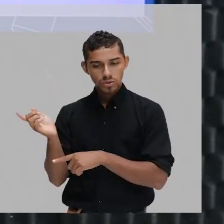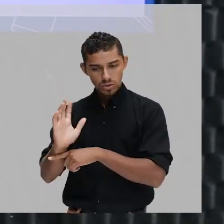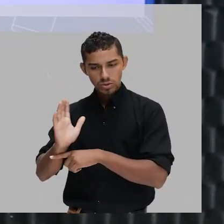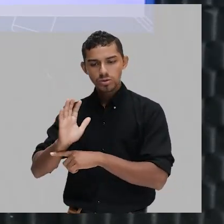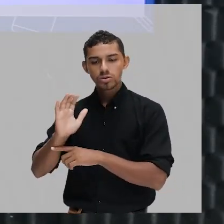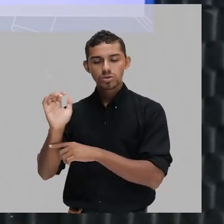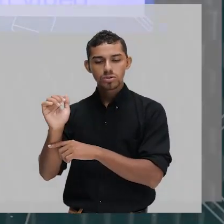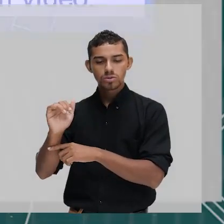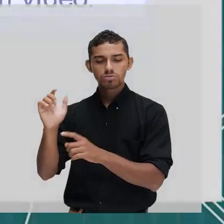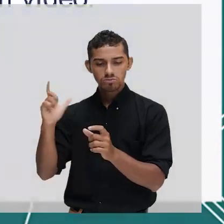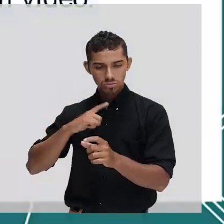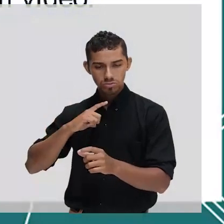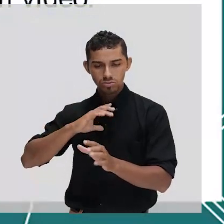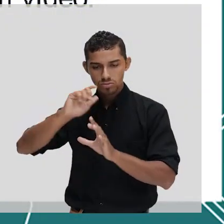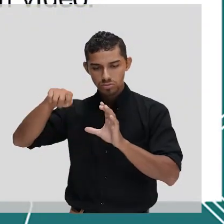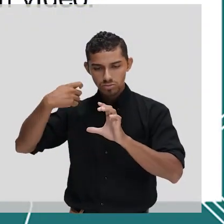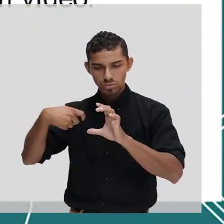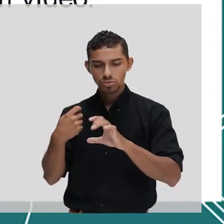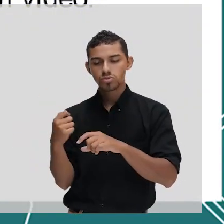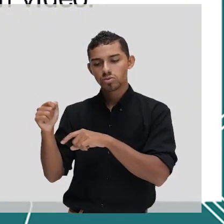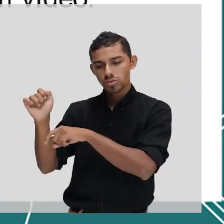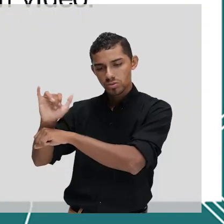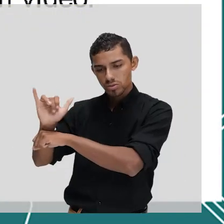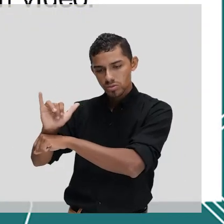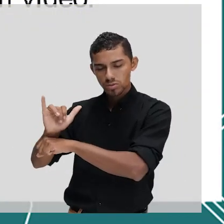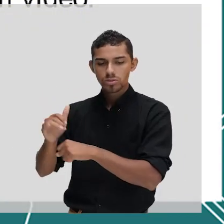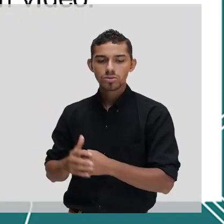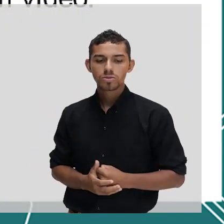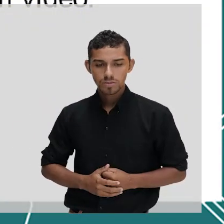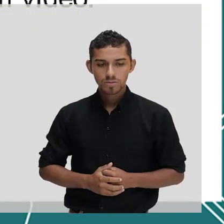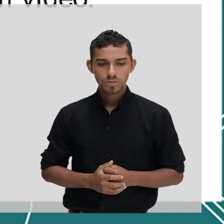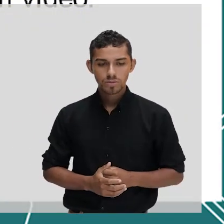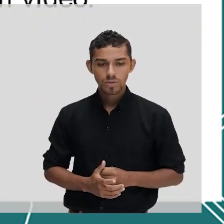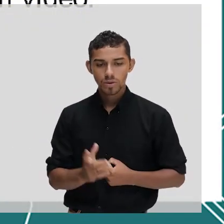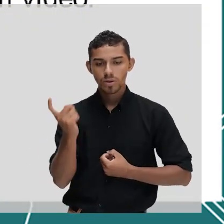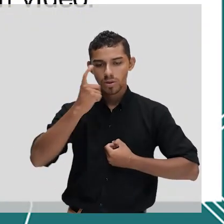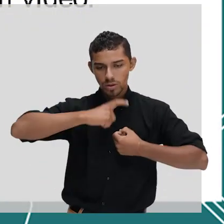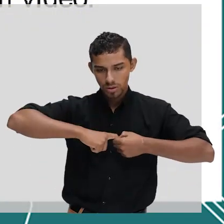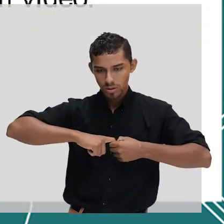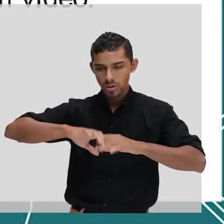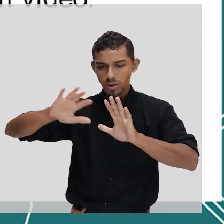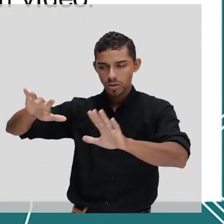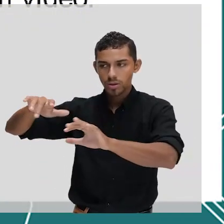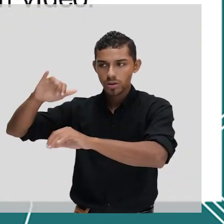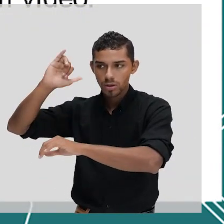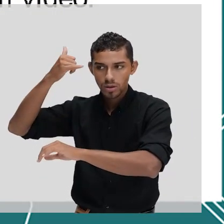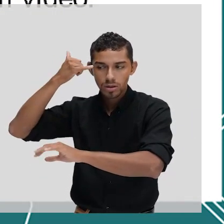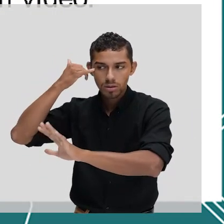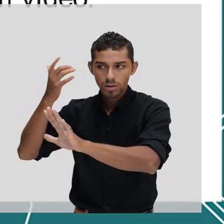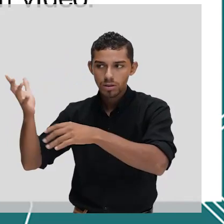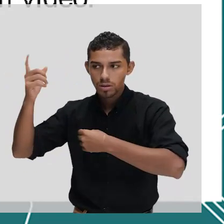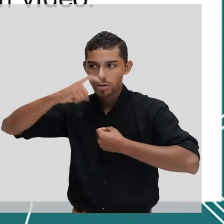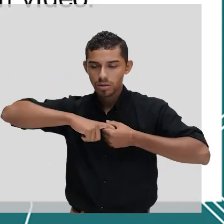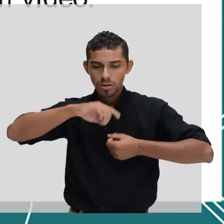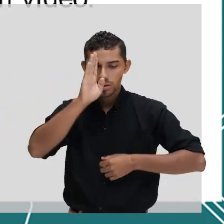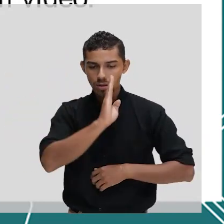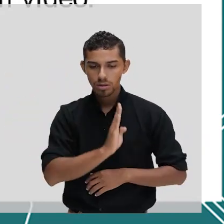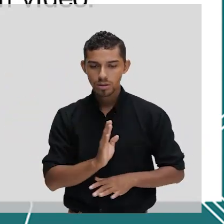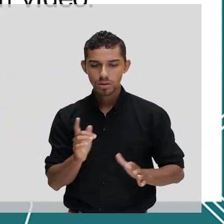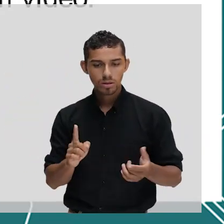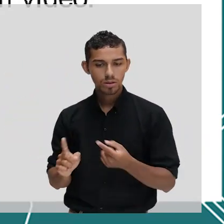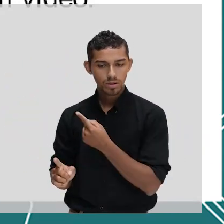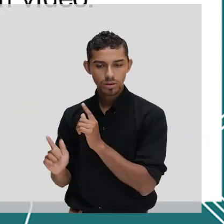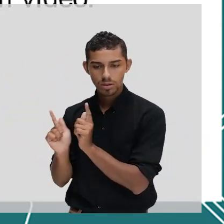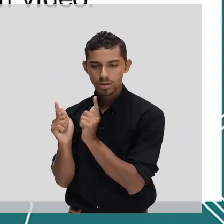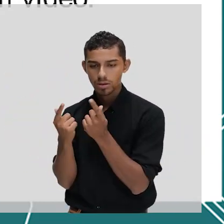no YouTube. Voltando do Japão para cá para o Brasil, o grupo Girinos, né, que é um grupo que trabalha, vou mostrar para vocês a imagem